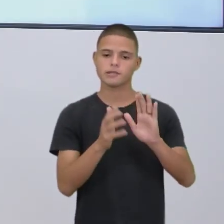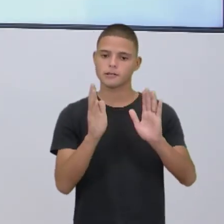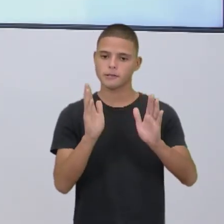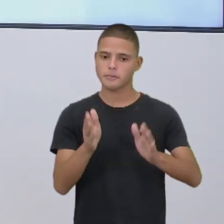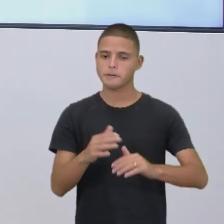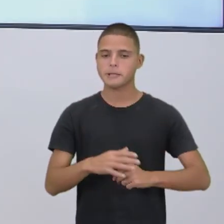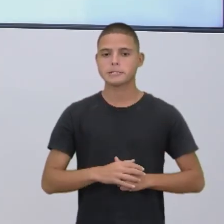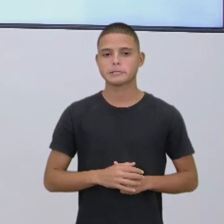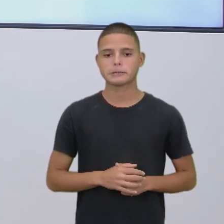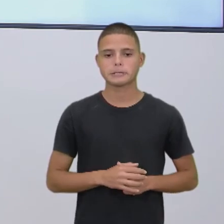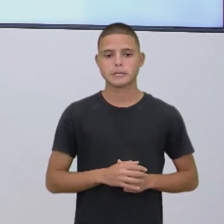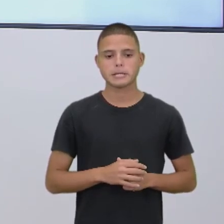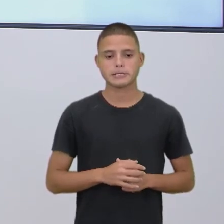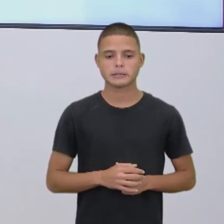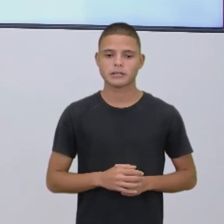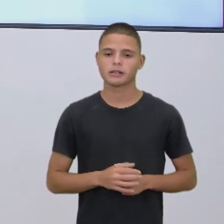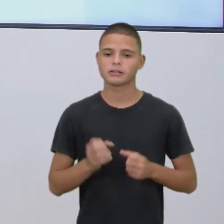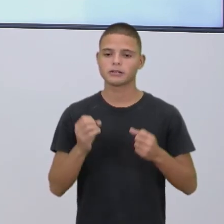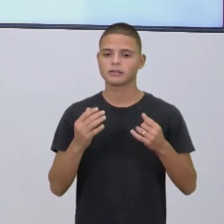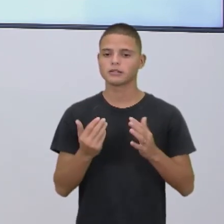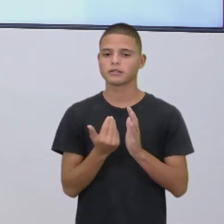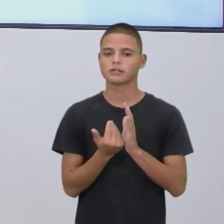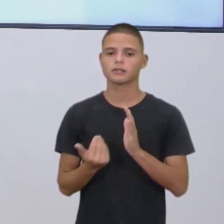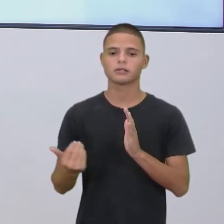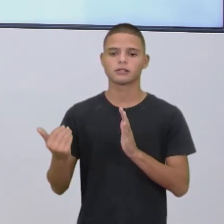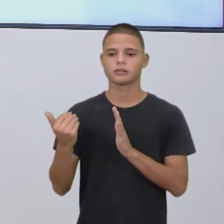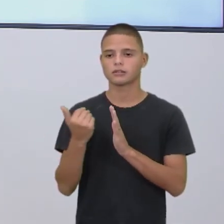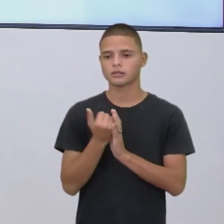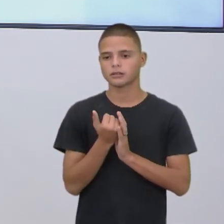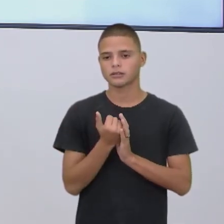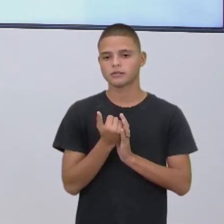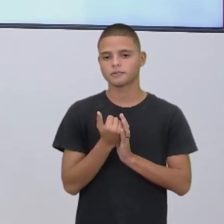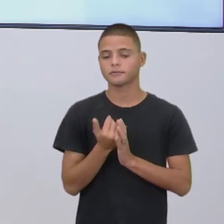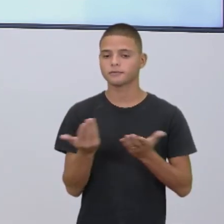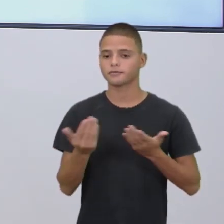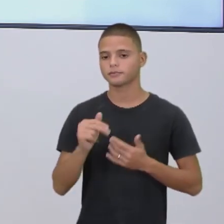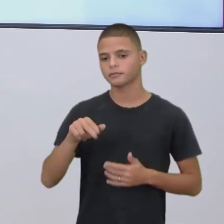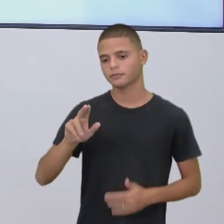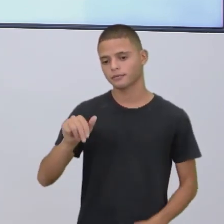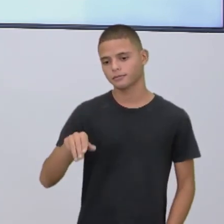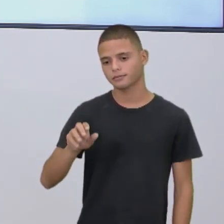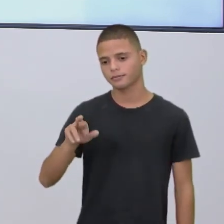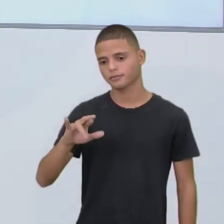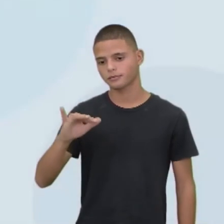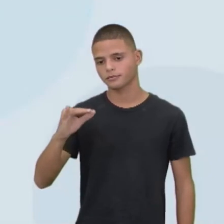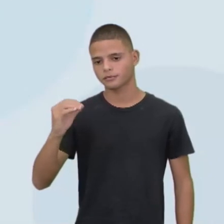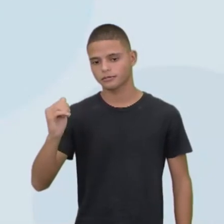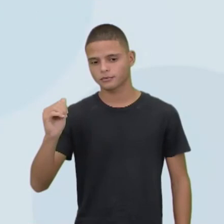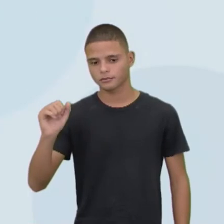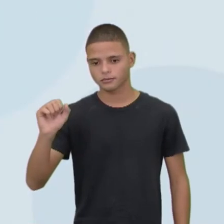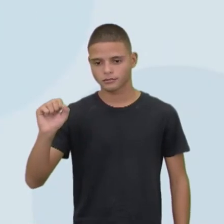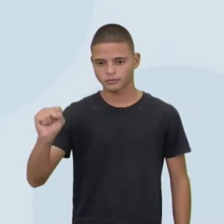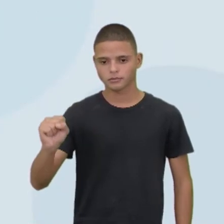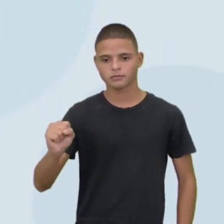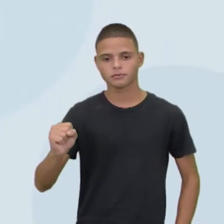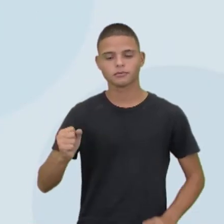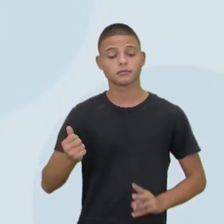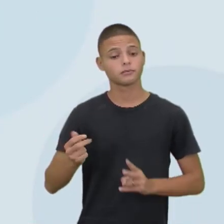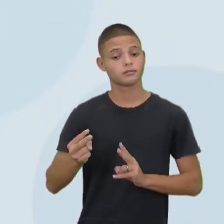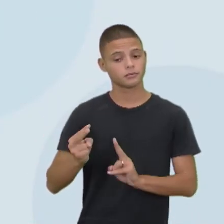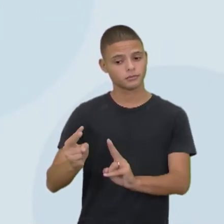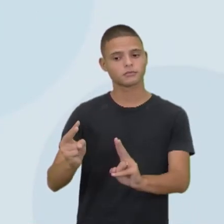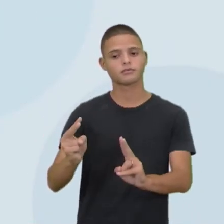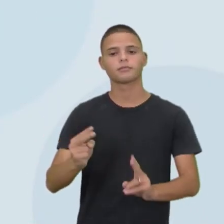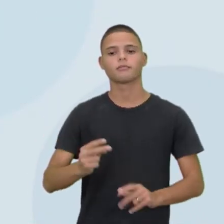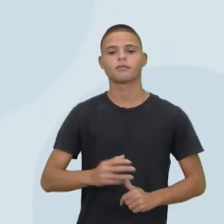para vocês, tá ok? Falar mais um pouquinho então, variáveis numéricas, tá? Quantitativas contínuas, e aí a gente